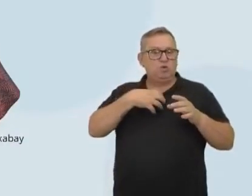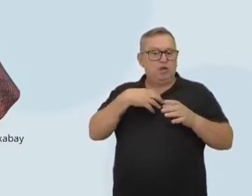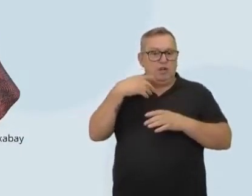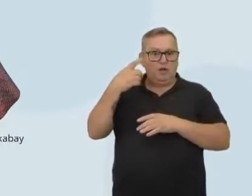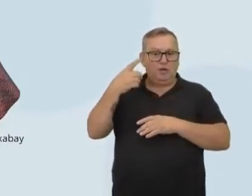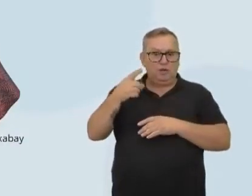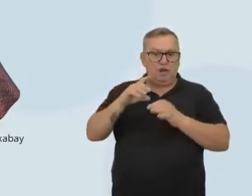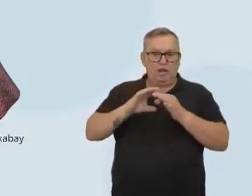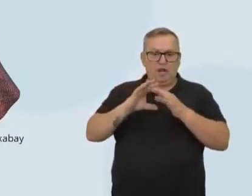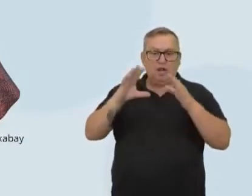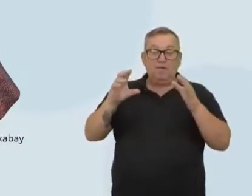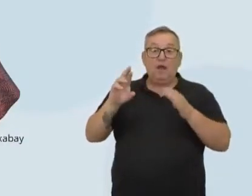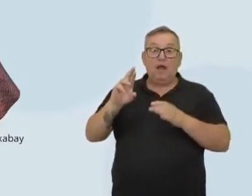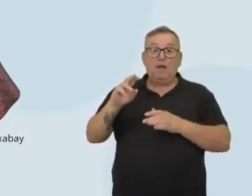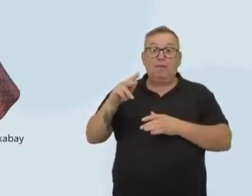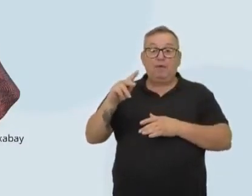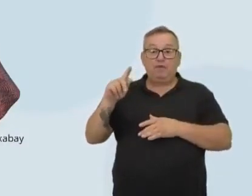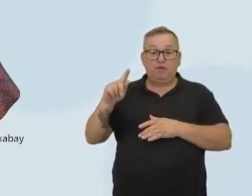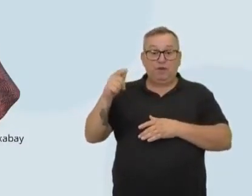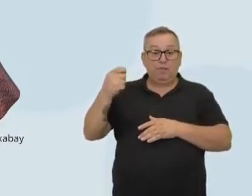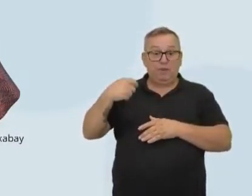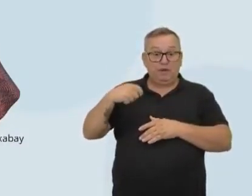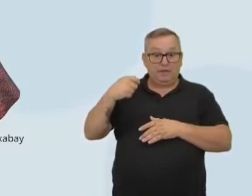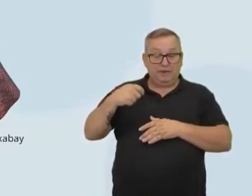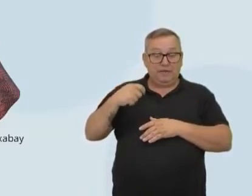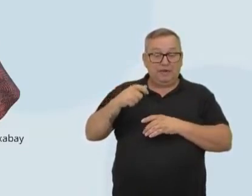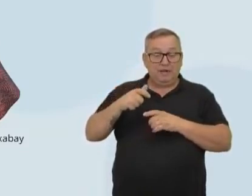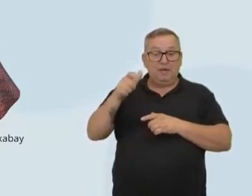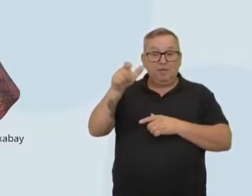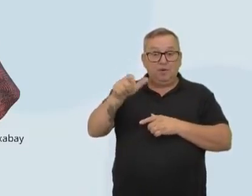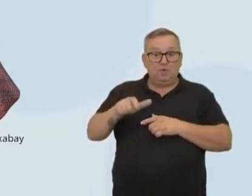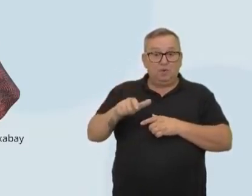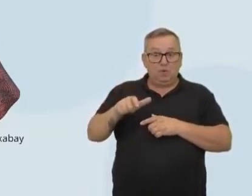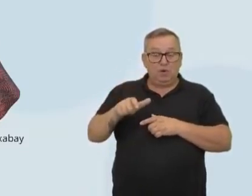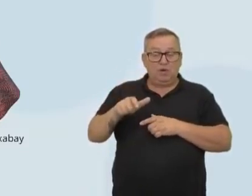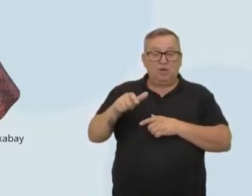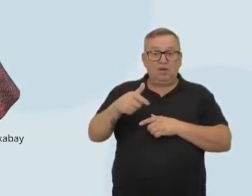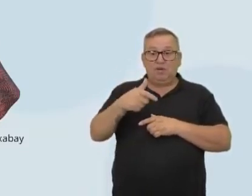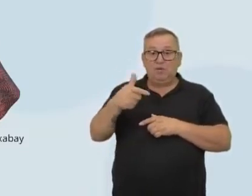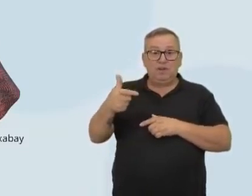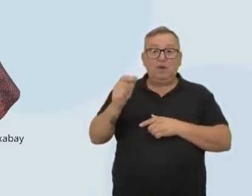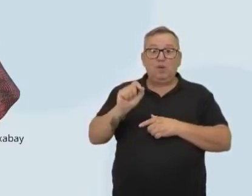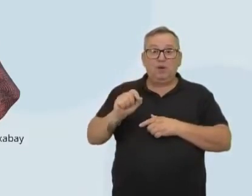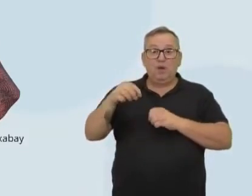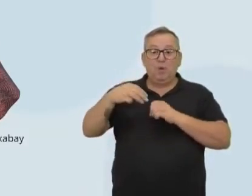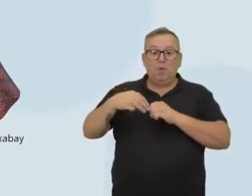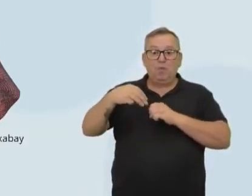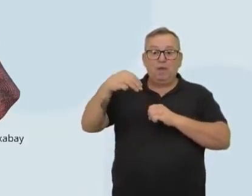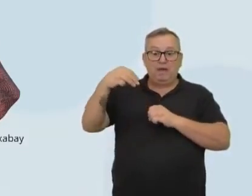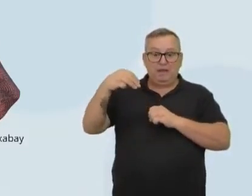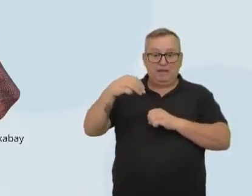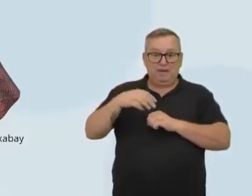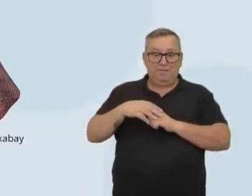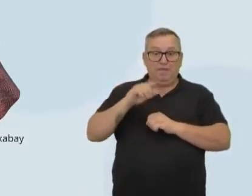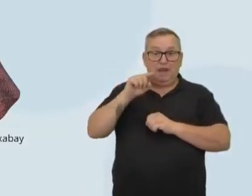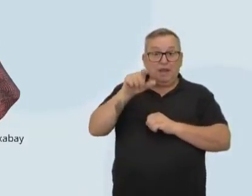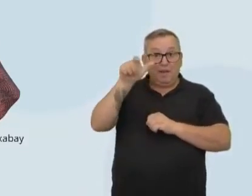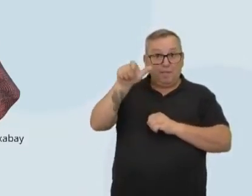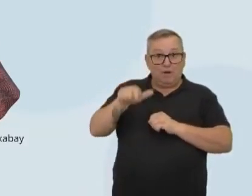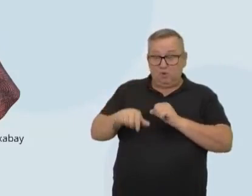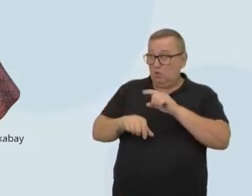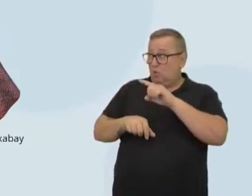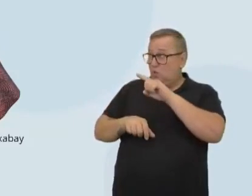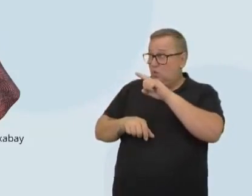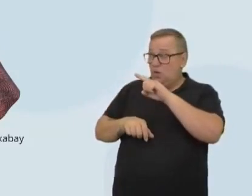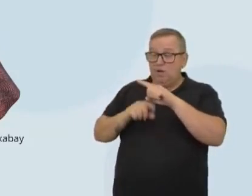RPG precisa de uma figura que a maioria dos jogos de tabuleiro não tem: o mestre do jogo. Essa pessoa age